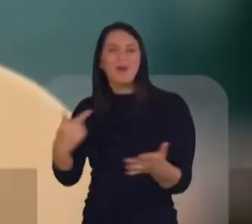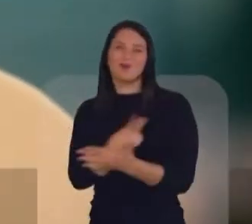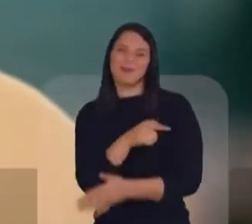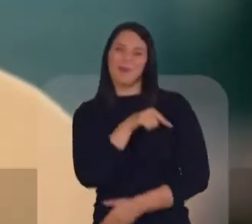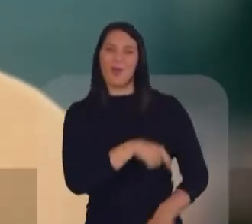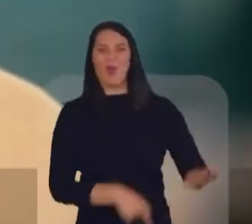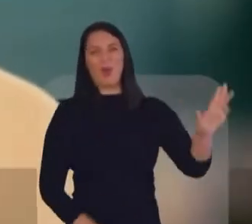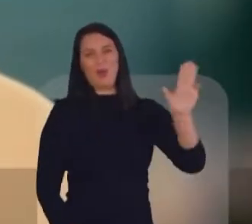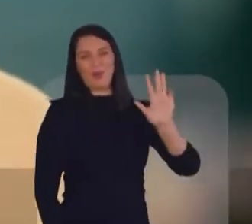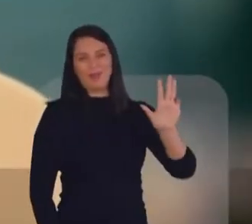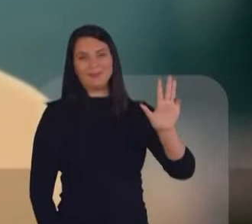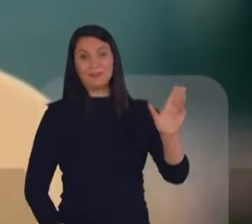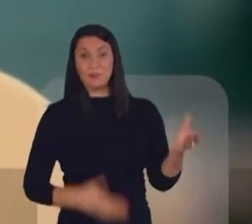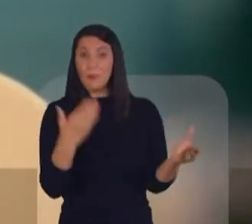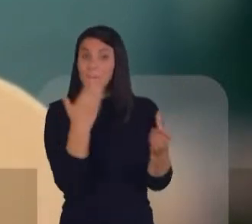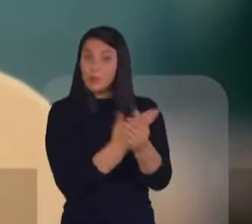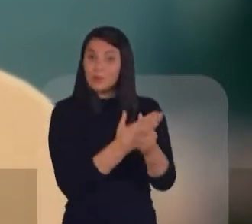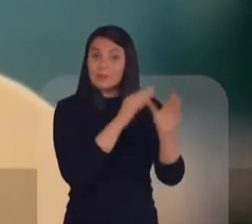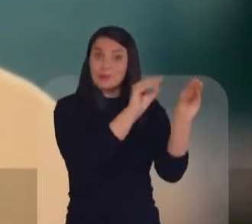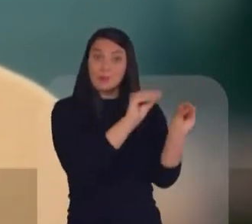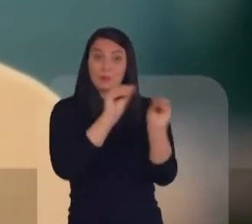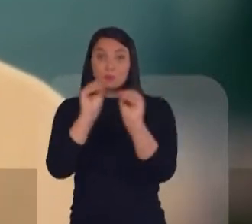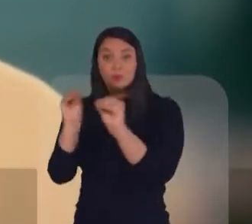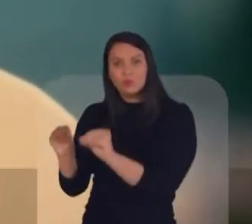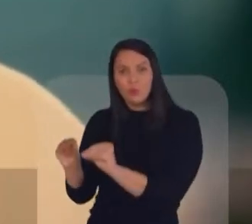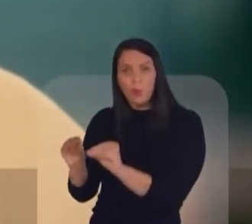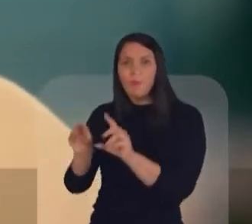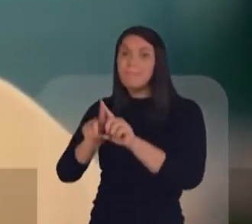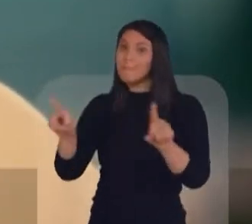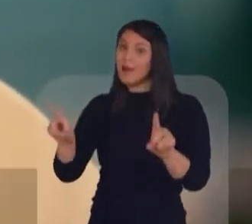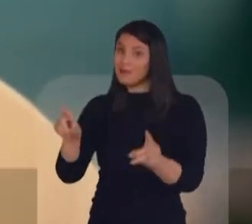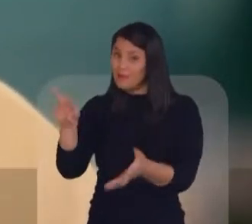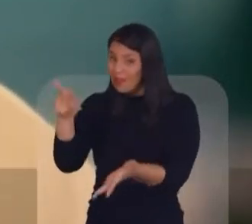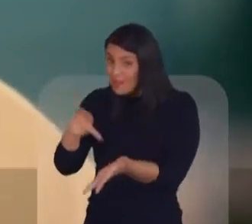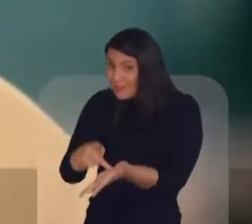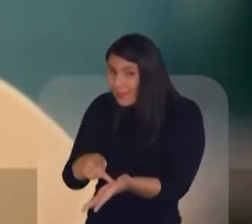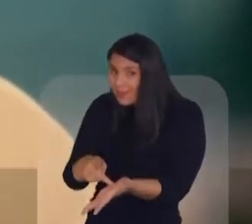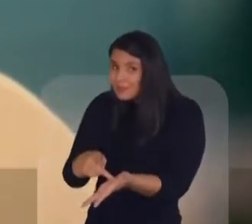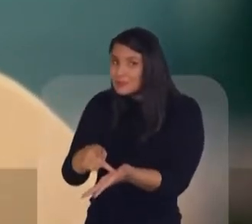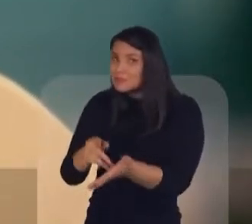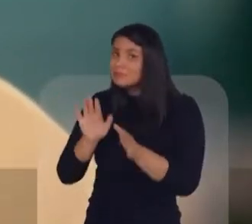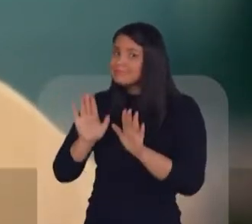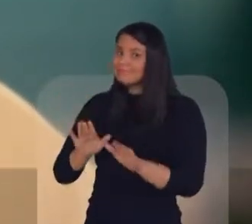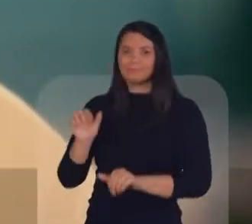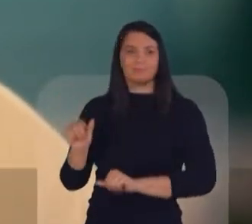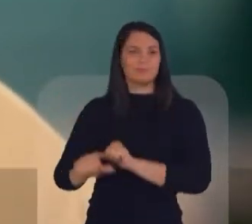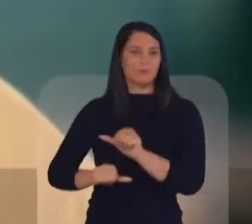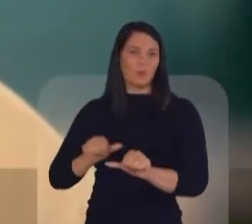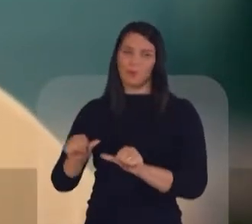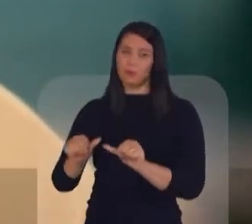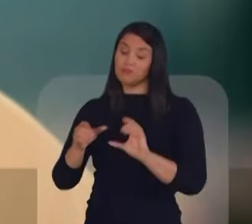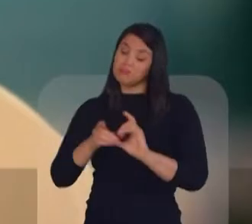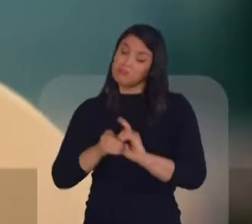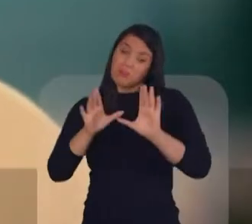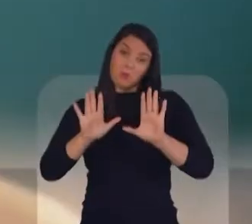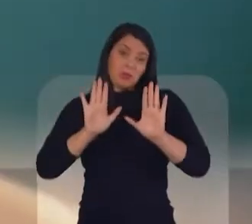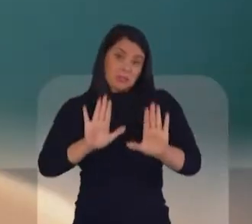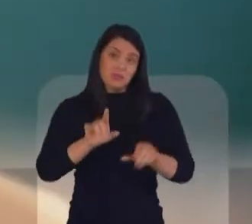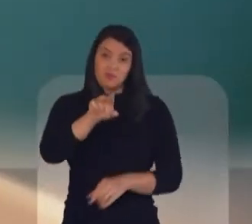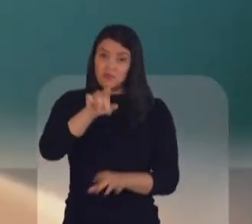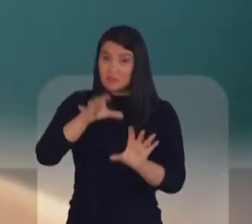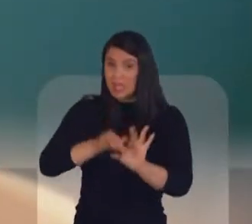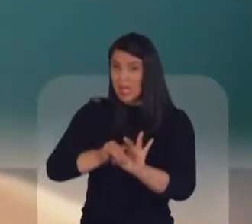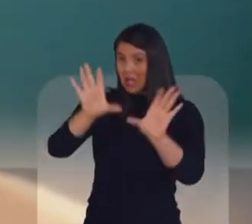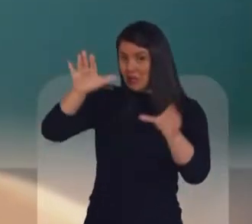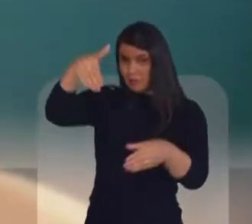Foi isso que aconteceu com Lula. O processo mudou de lugar, mas a verdade, essa não muda.